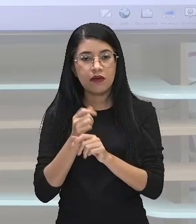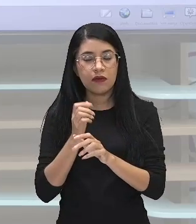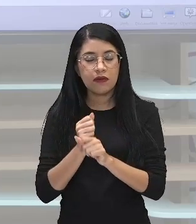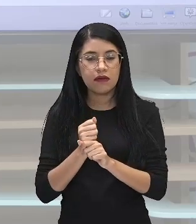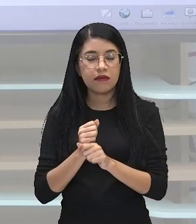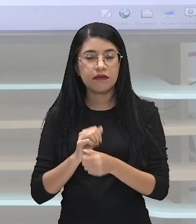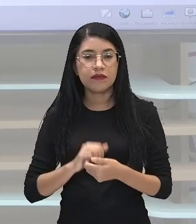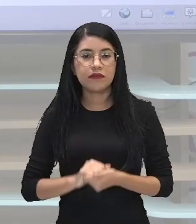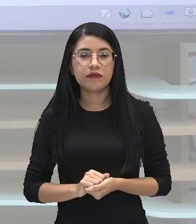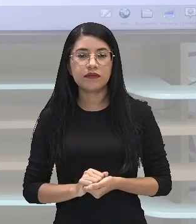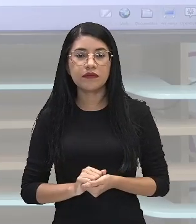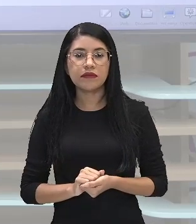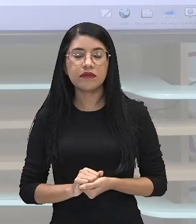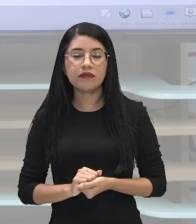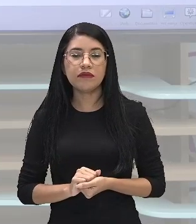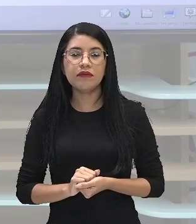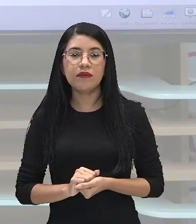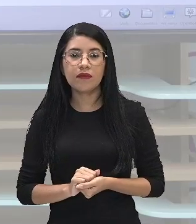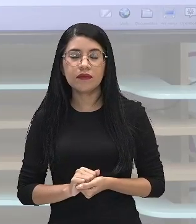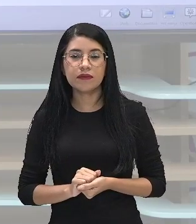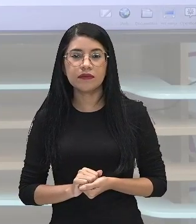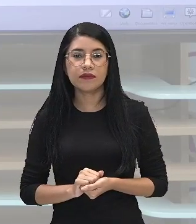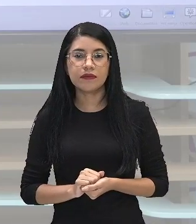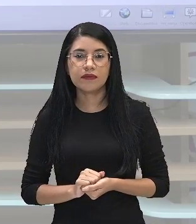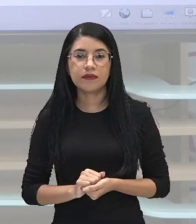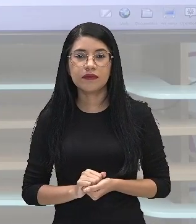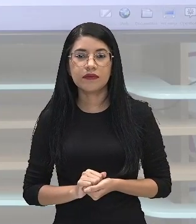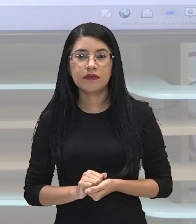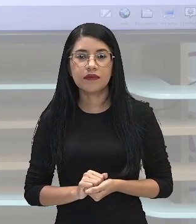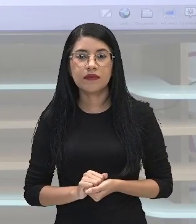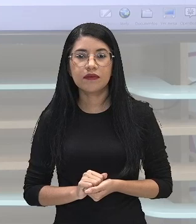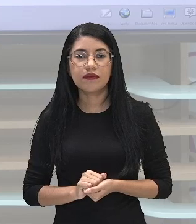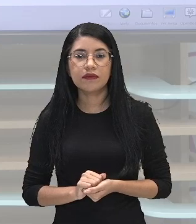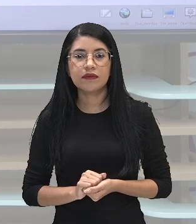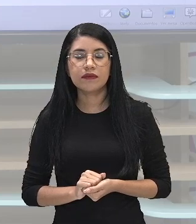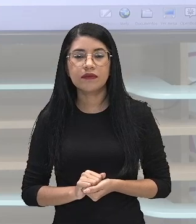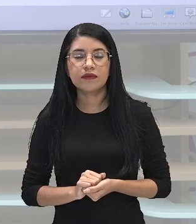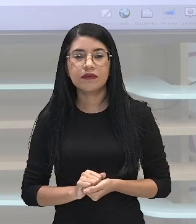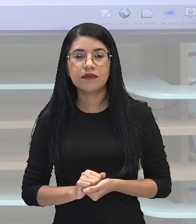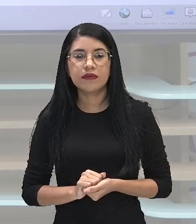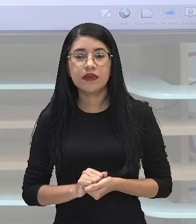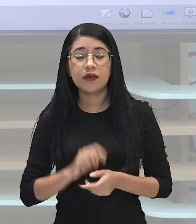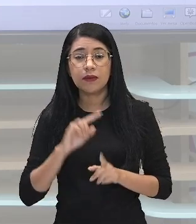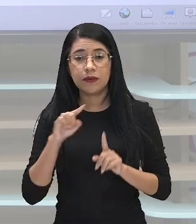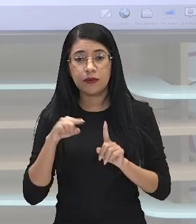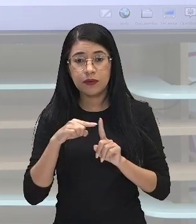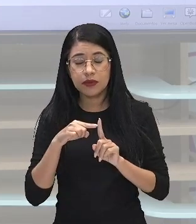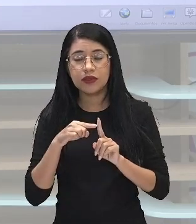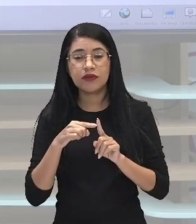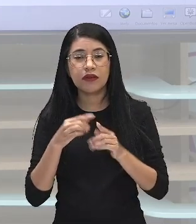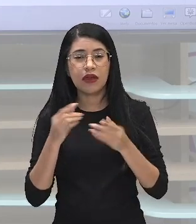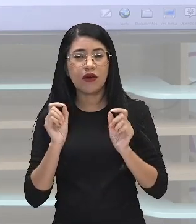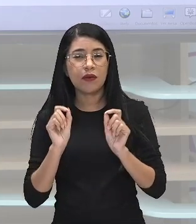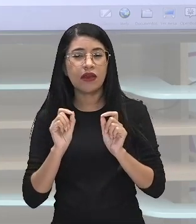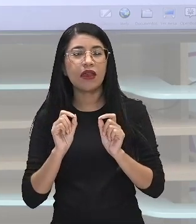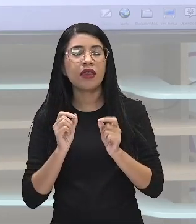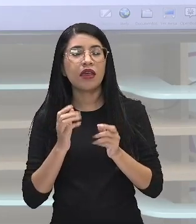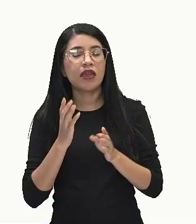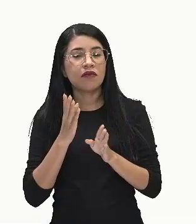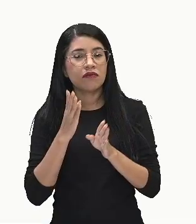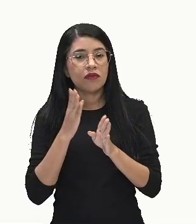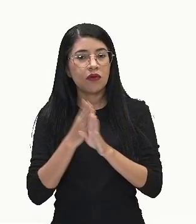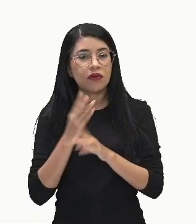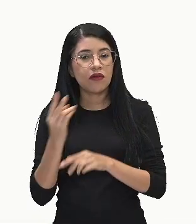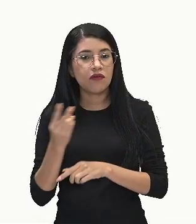os três, encontro o comprimento que ele está pedindo, tá? Então, qual é o nosso objetivo aqui? Encontrar o terceiro lado do triângulo. Então,